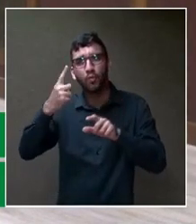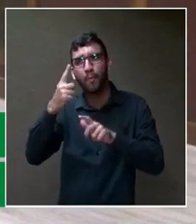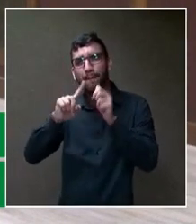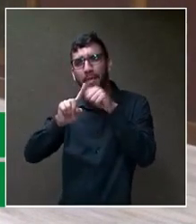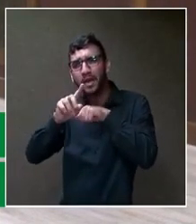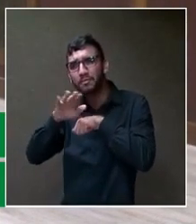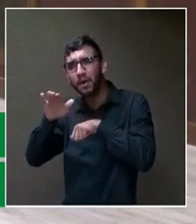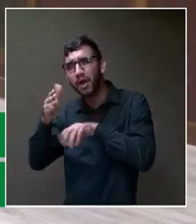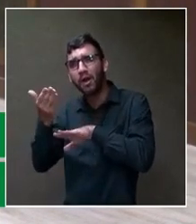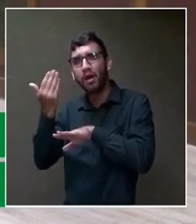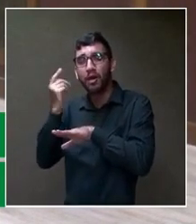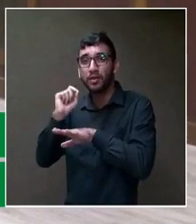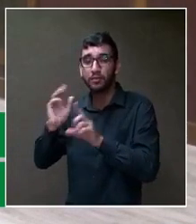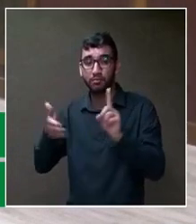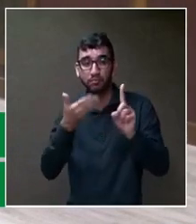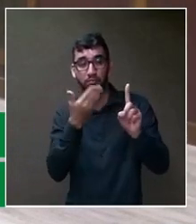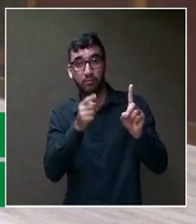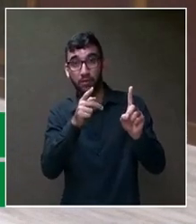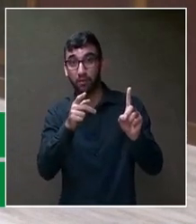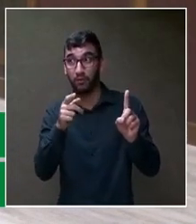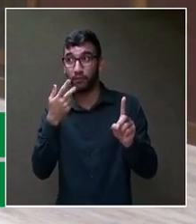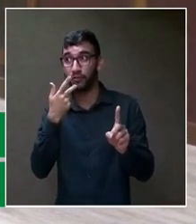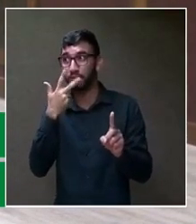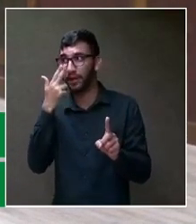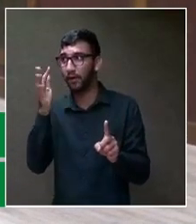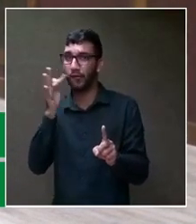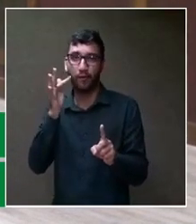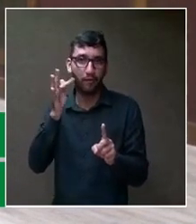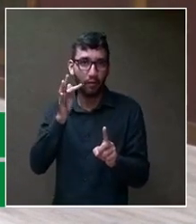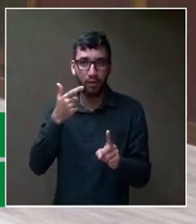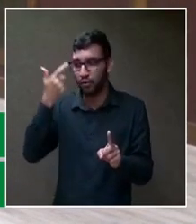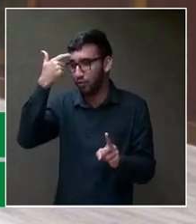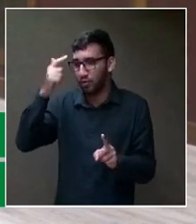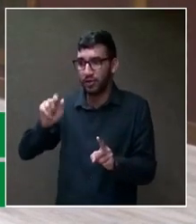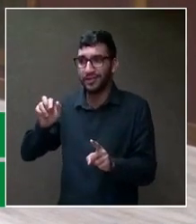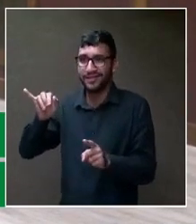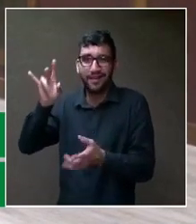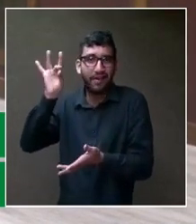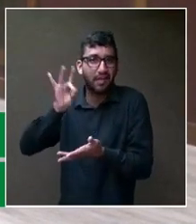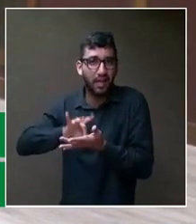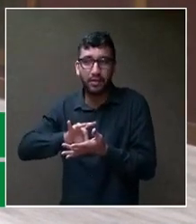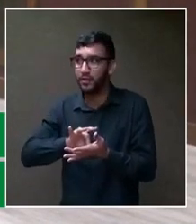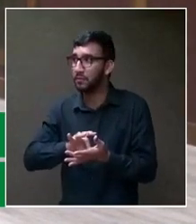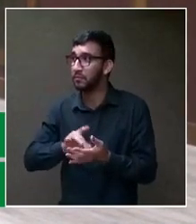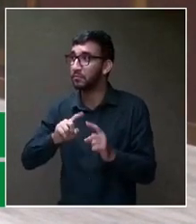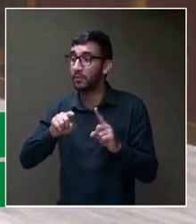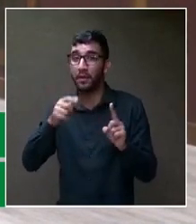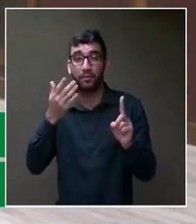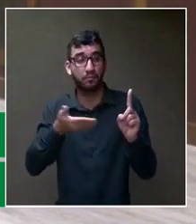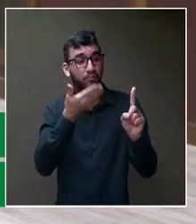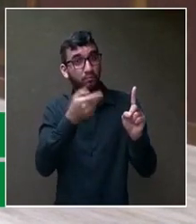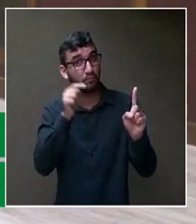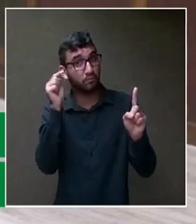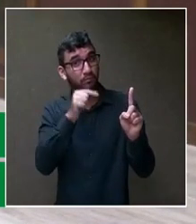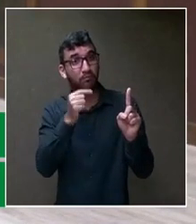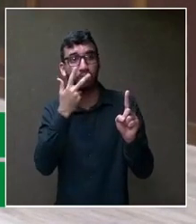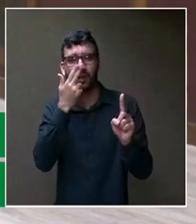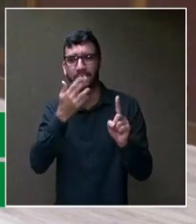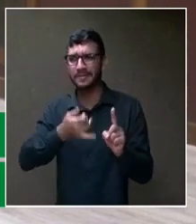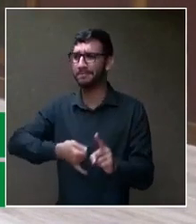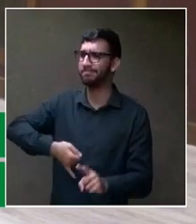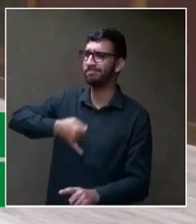antes, que Cássio ouviu dizer, não sei de quem, nem se é verdade, teria